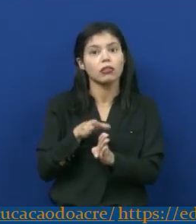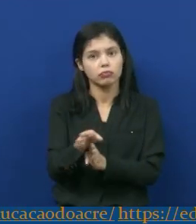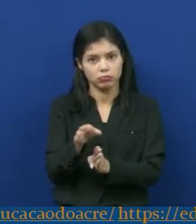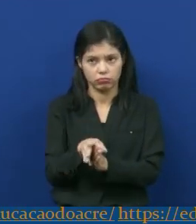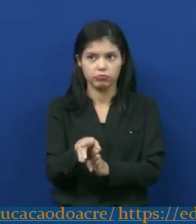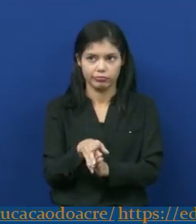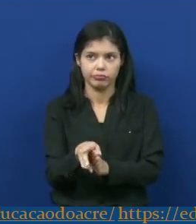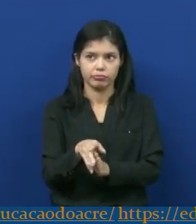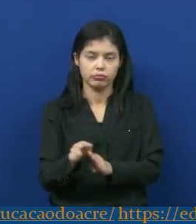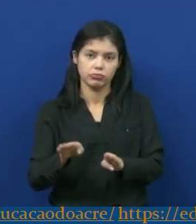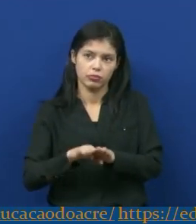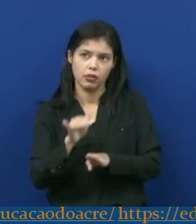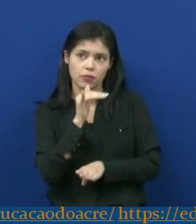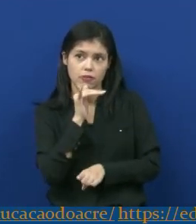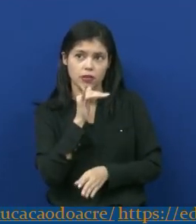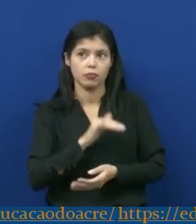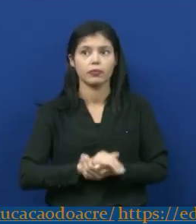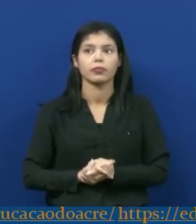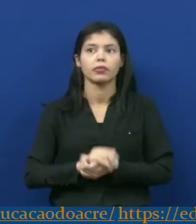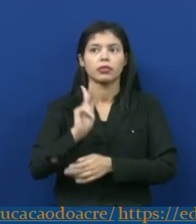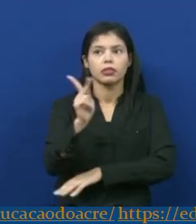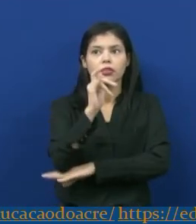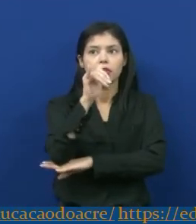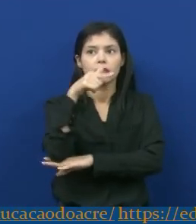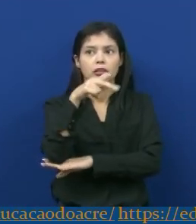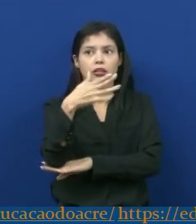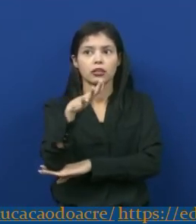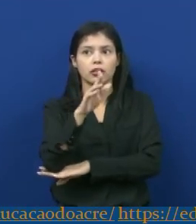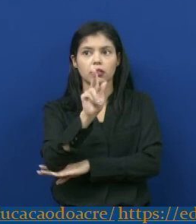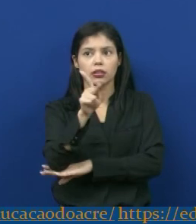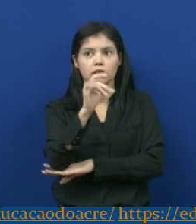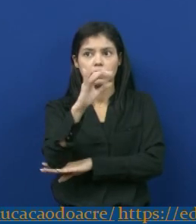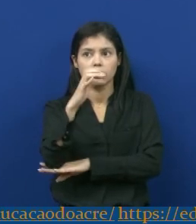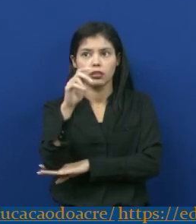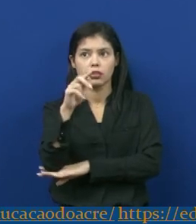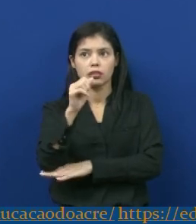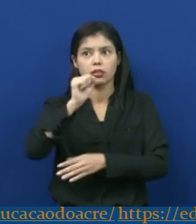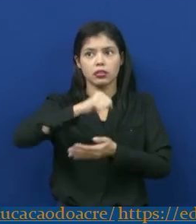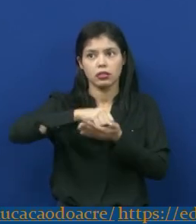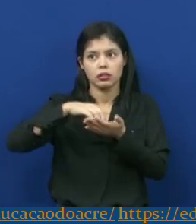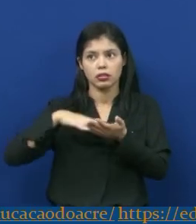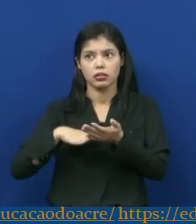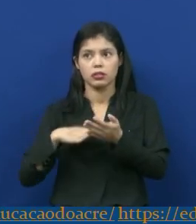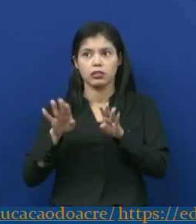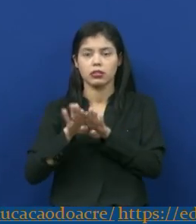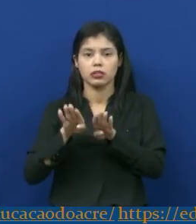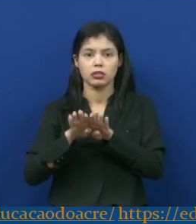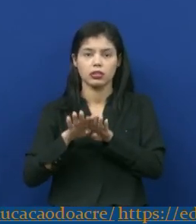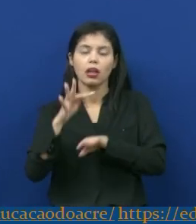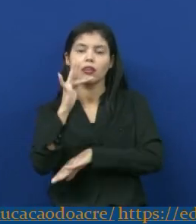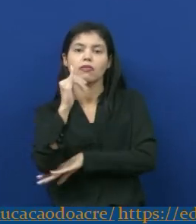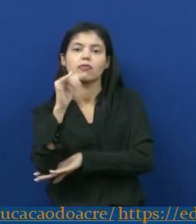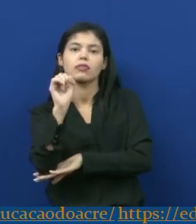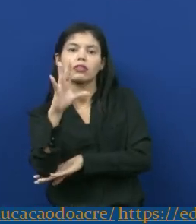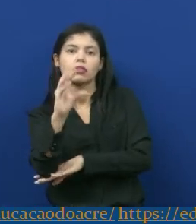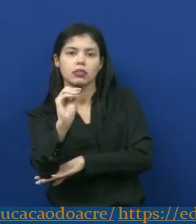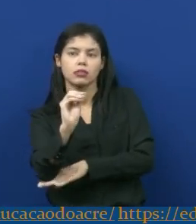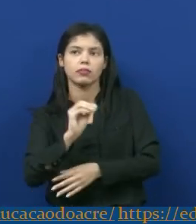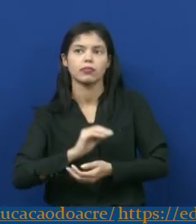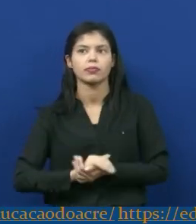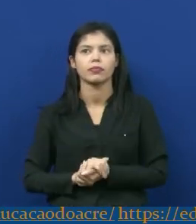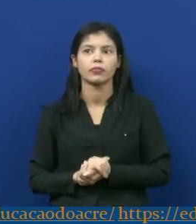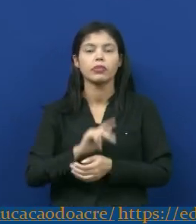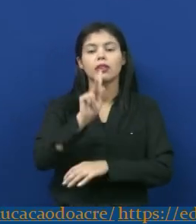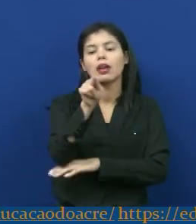conselhos, certo? Como, por exemplo, hay que hacer ejercícios físicos, né? Eu tenho o uso da perífrase hay